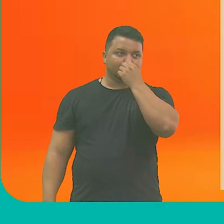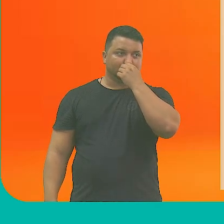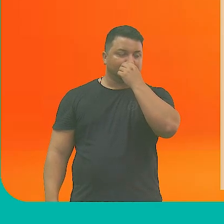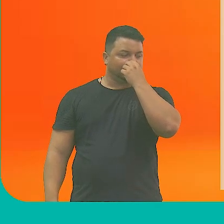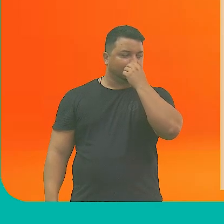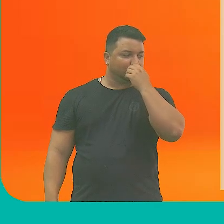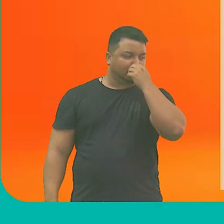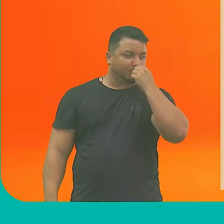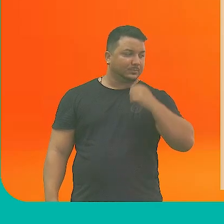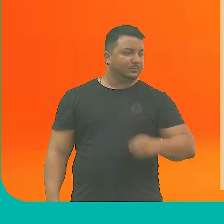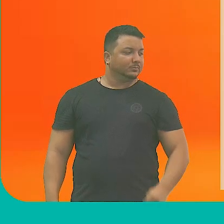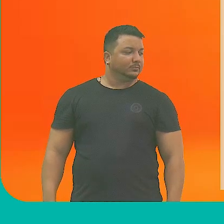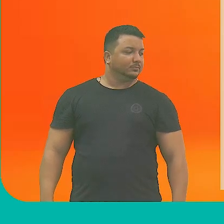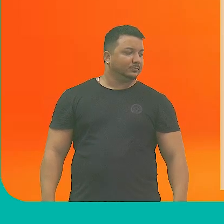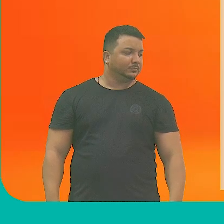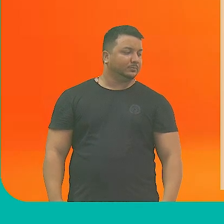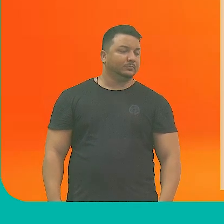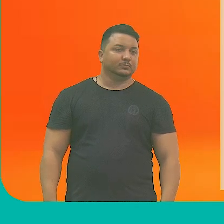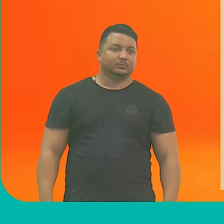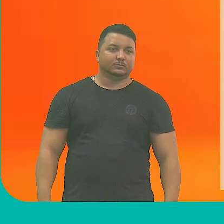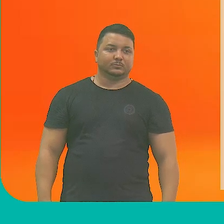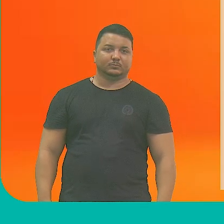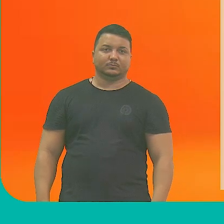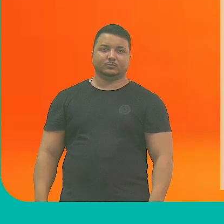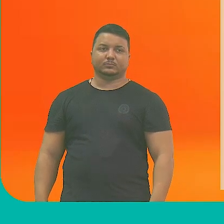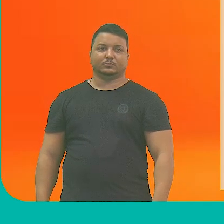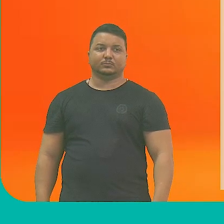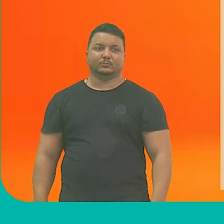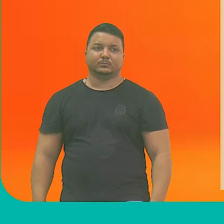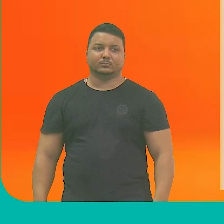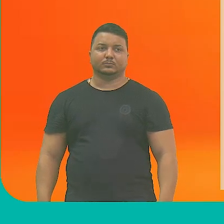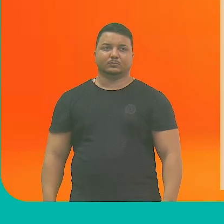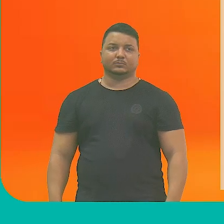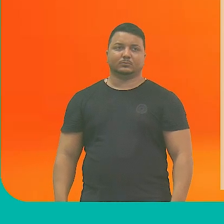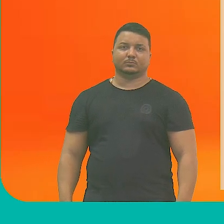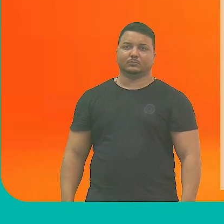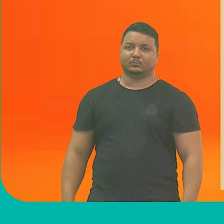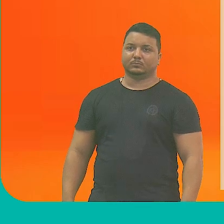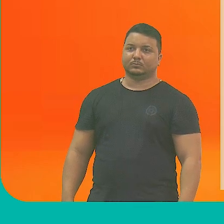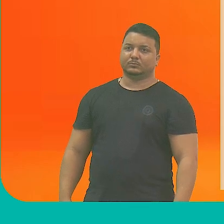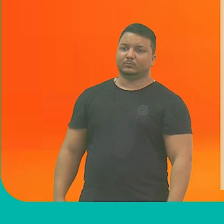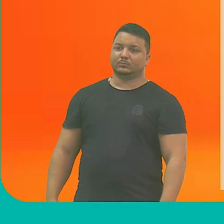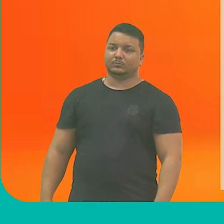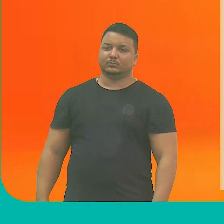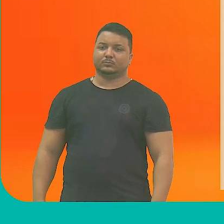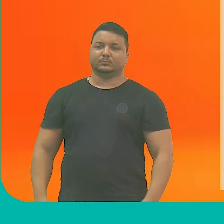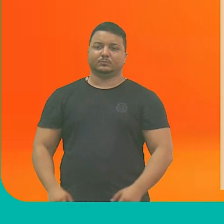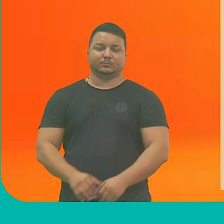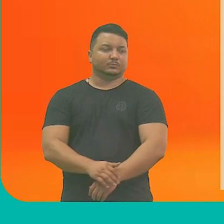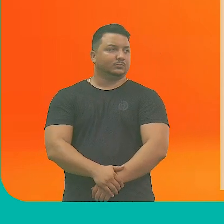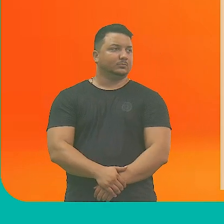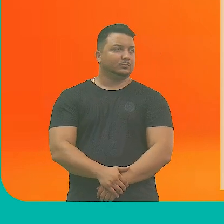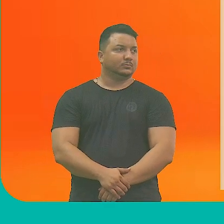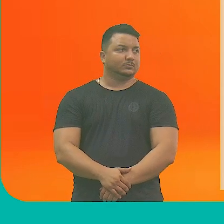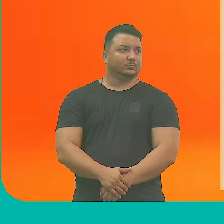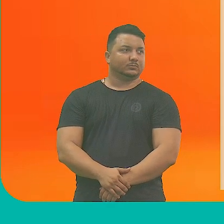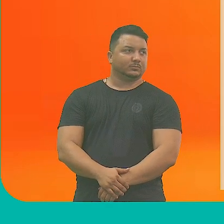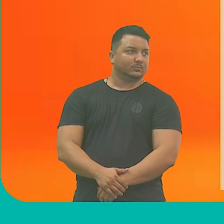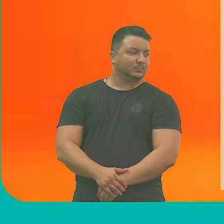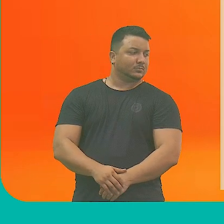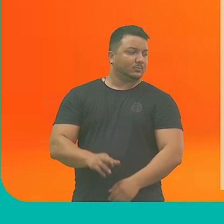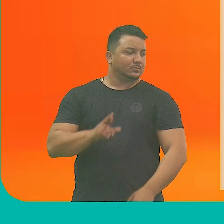dá 0,2, que é a mesma coisa de 20%. Ó. Então, o item correto é o